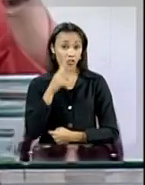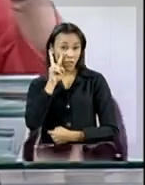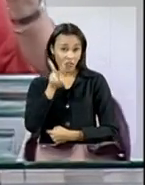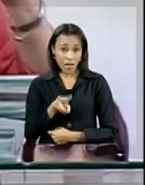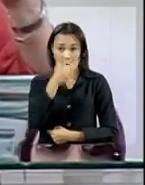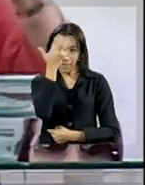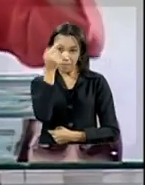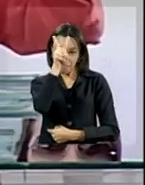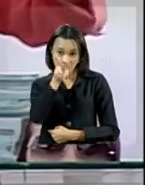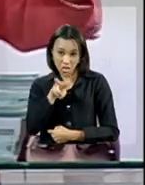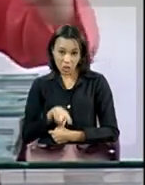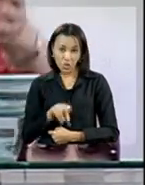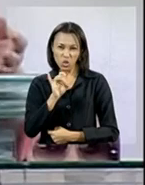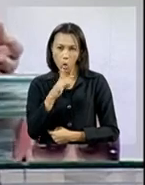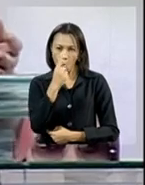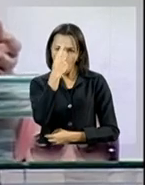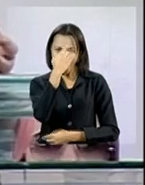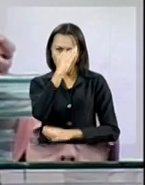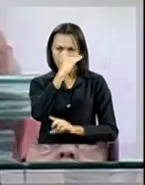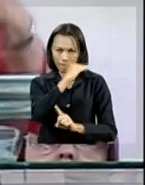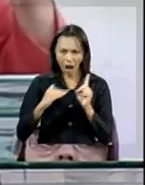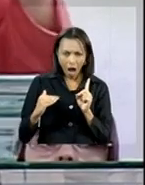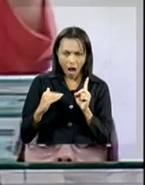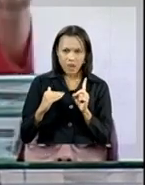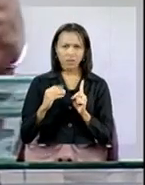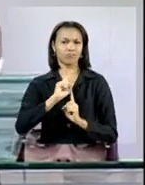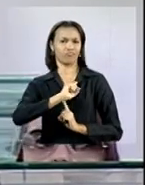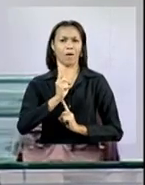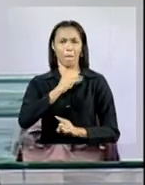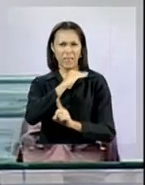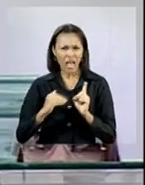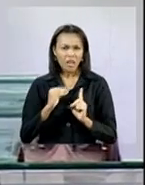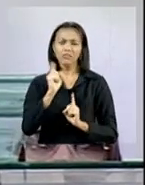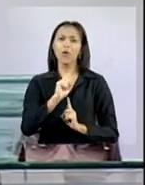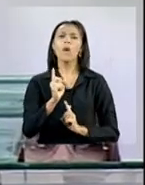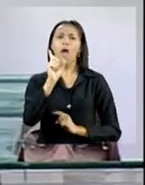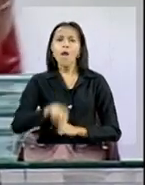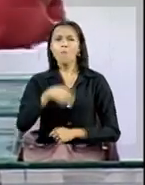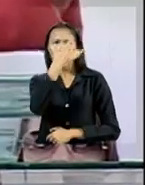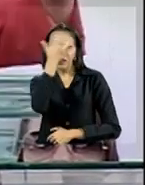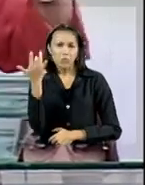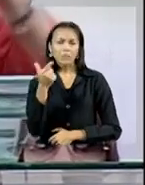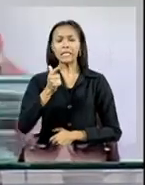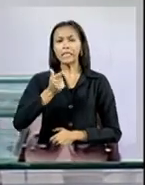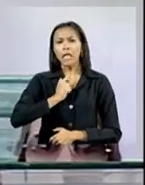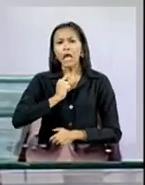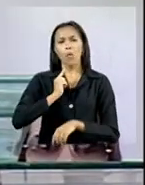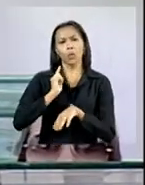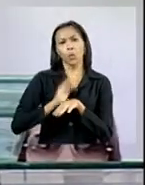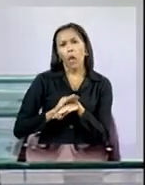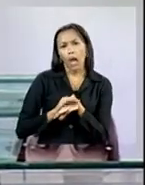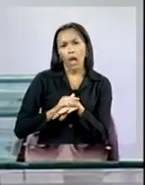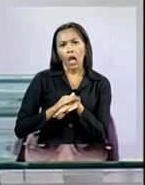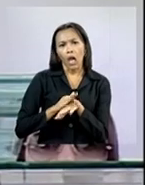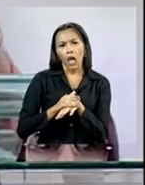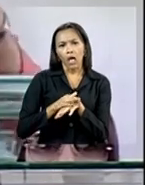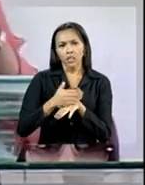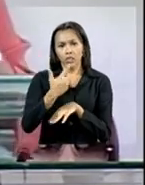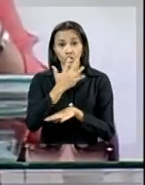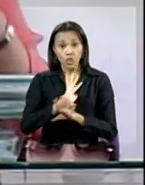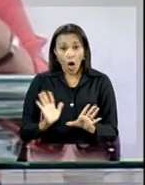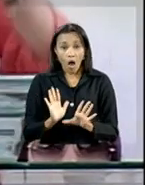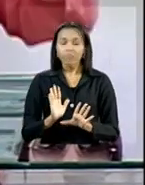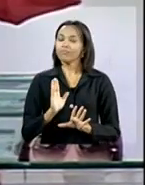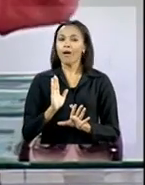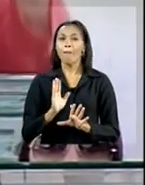pessoa como uma parte uma pessoa que tem uma doença mas olhamos o que